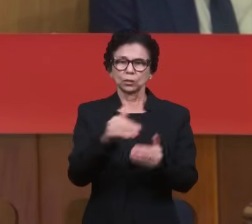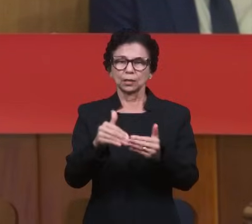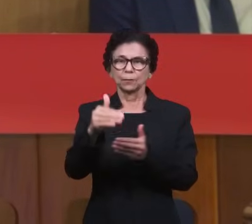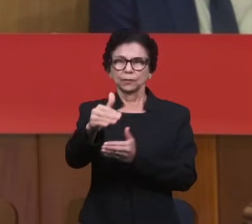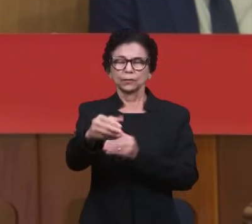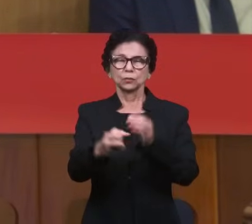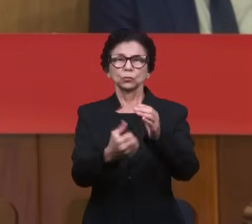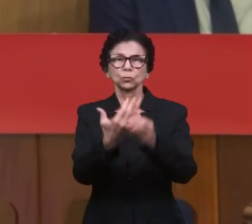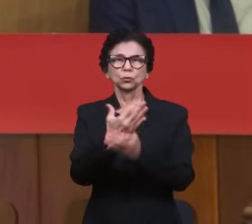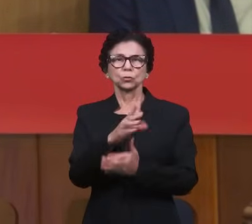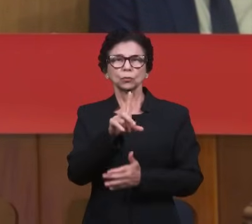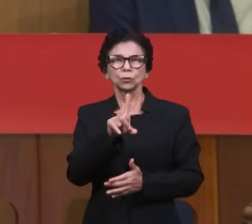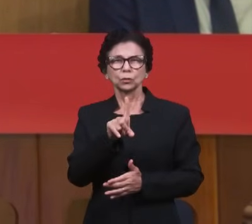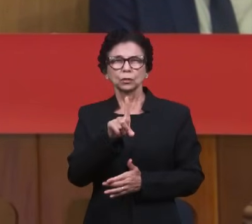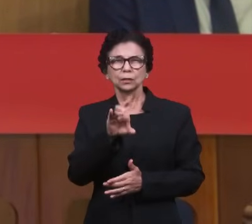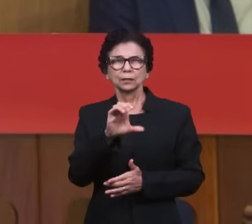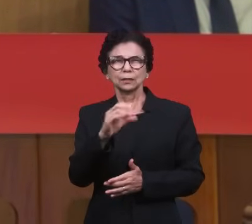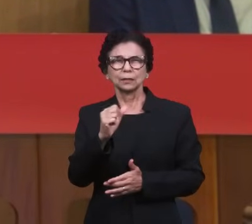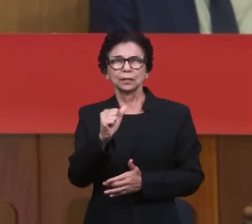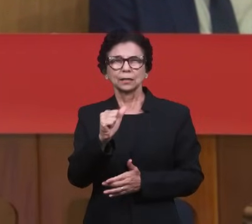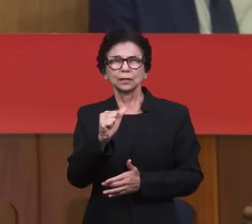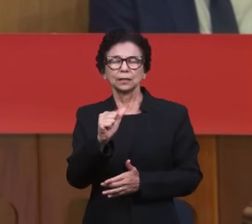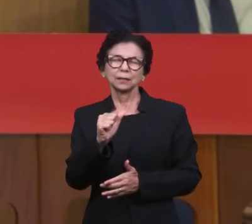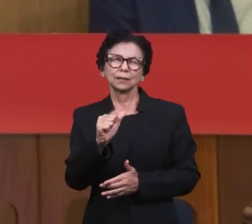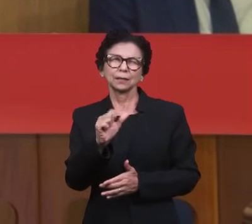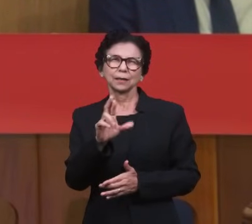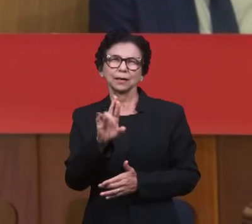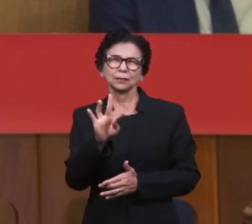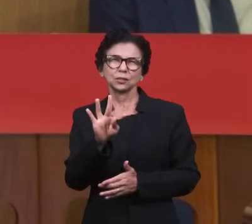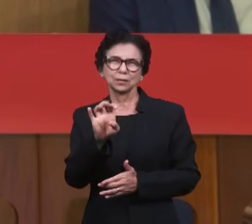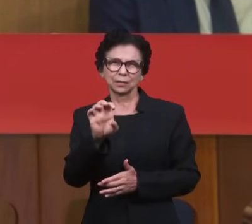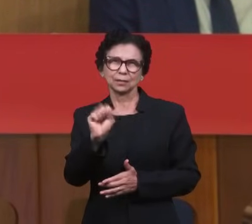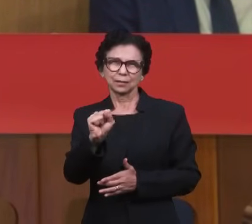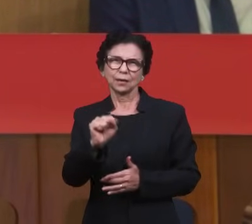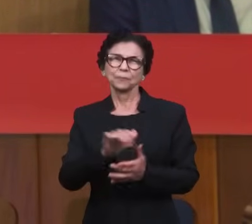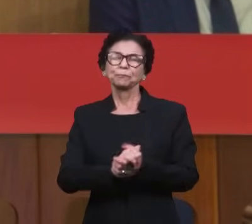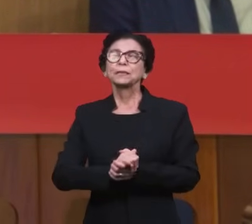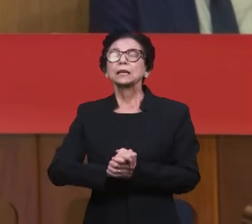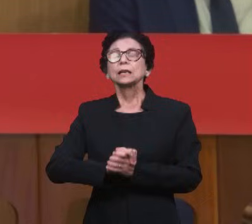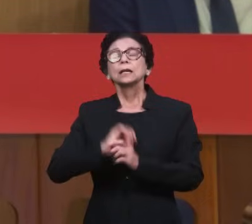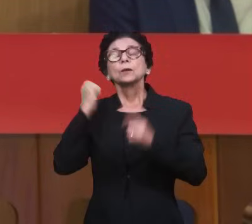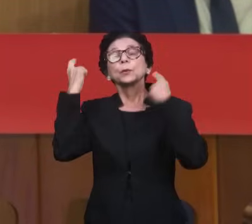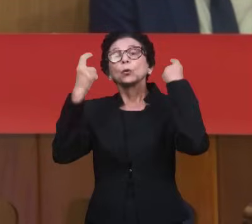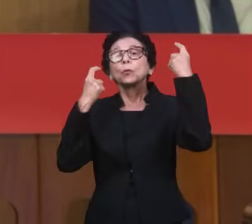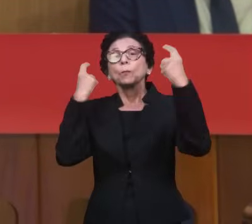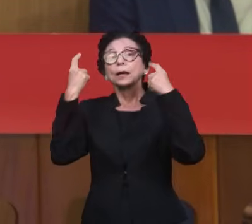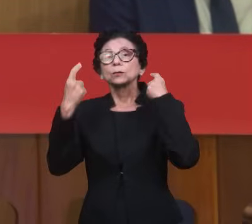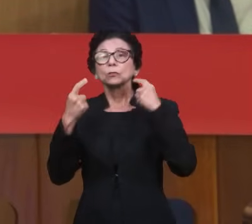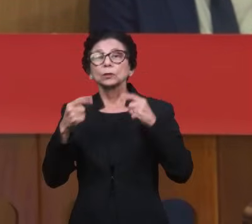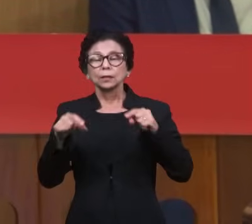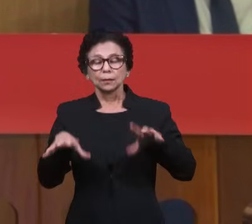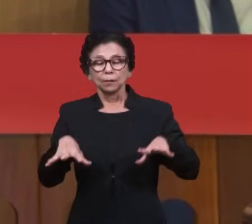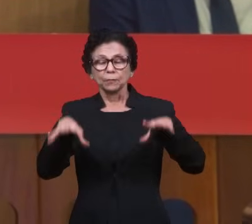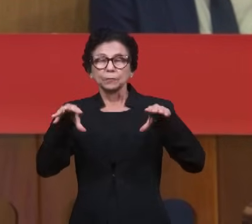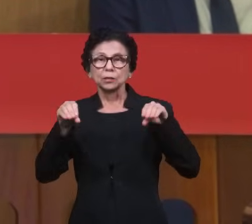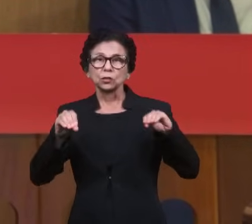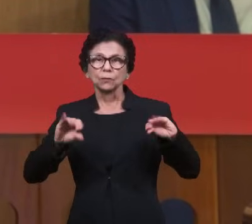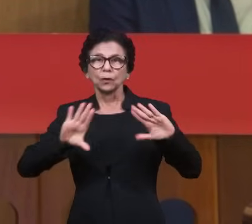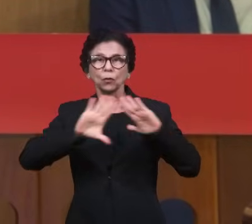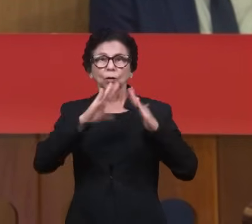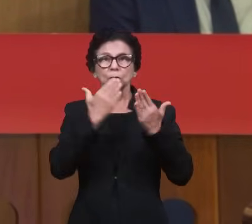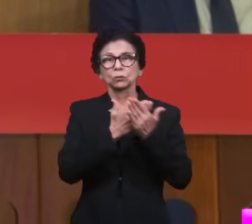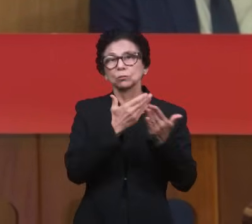tinha acontecido com a escolástica medieval. A escolástica medieval foi que trouxe, juntamente com a